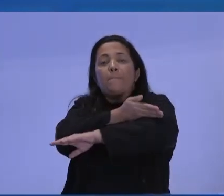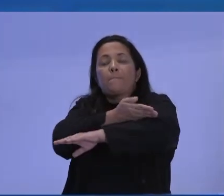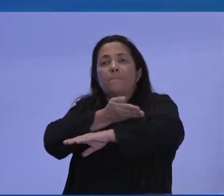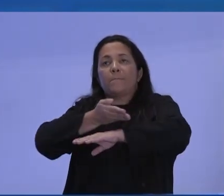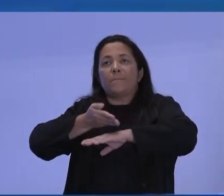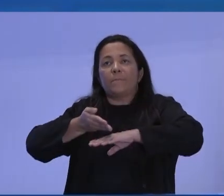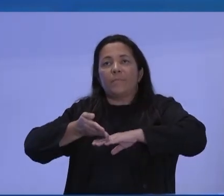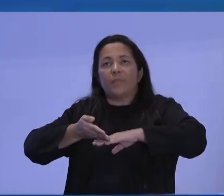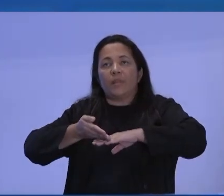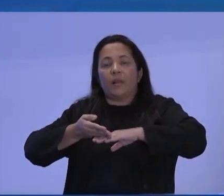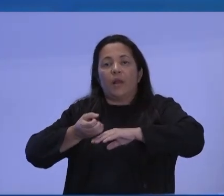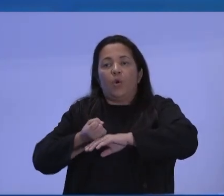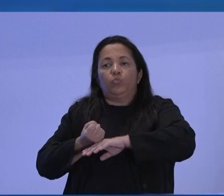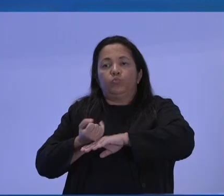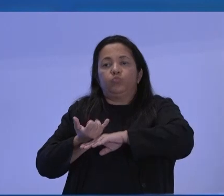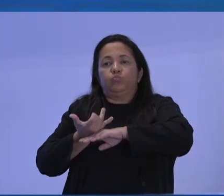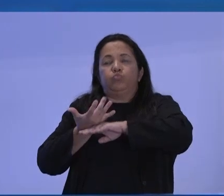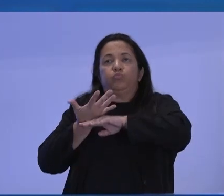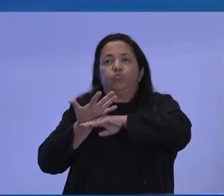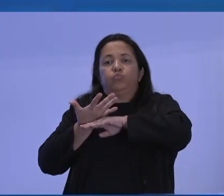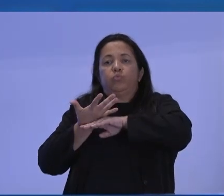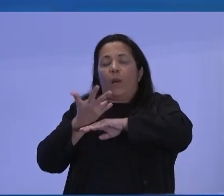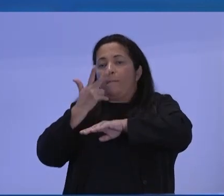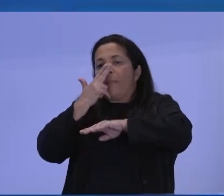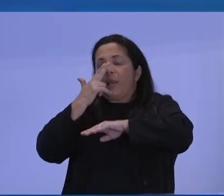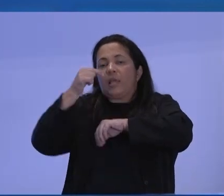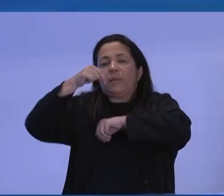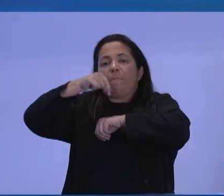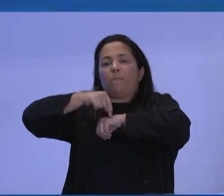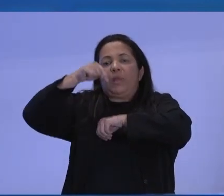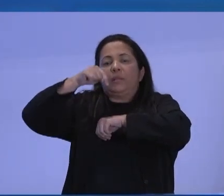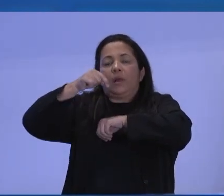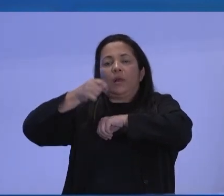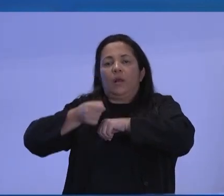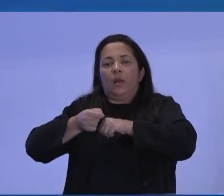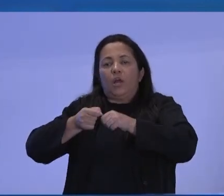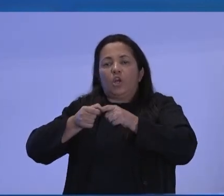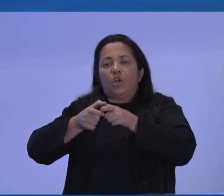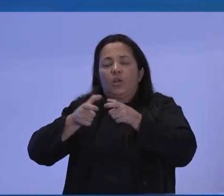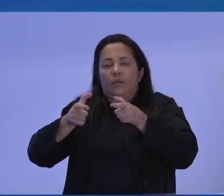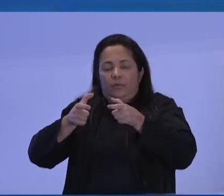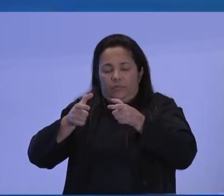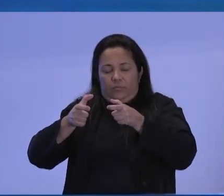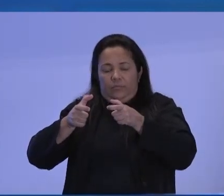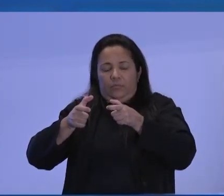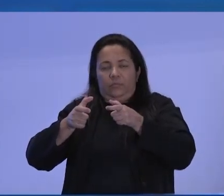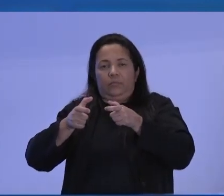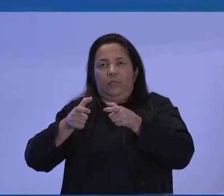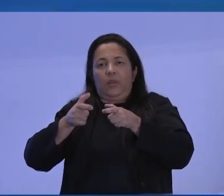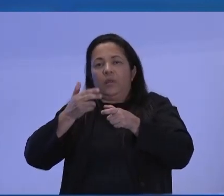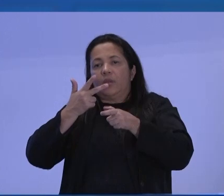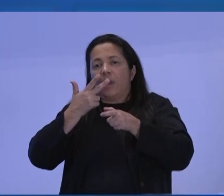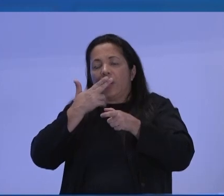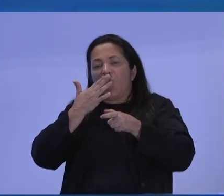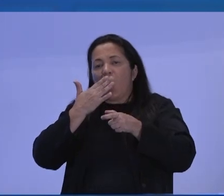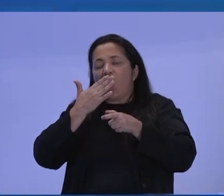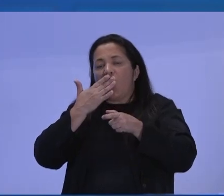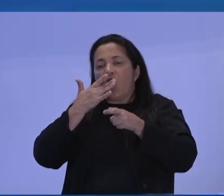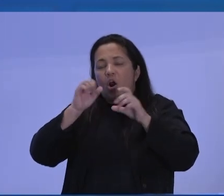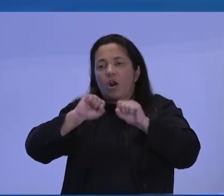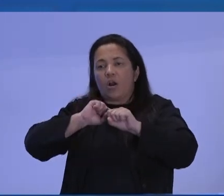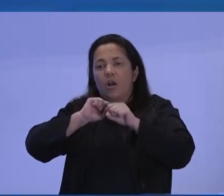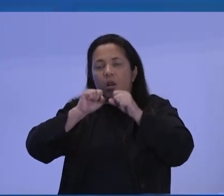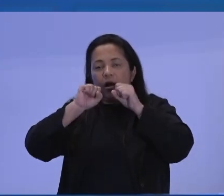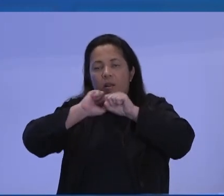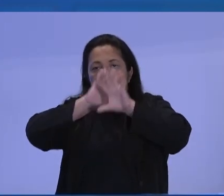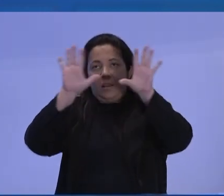esbranquiçada, hipocrômica, como se fosse uma pinta grande e com essa pigmentação clara. O